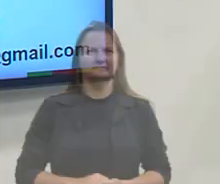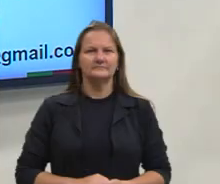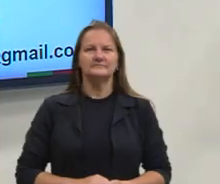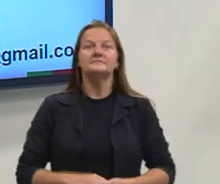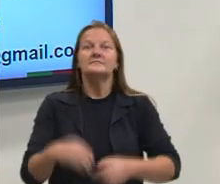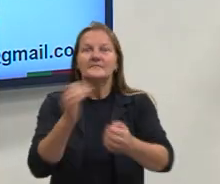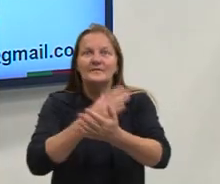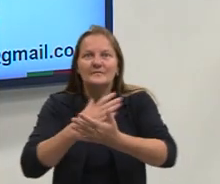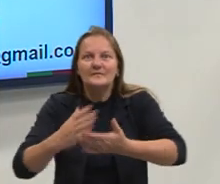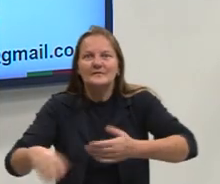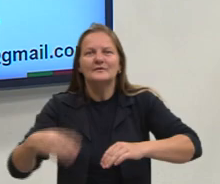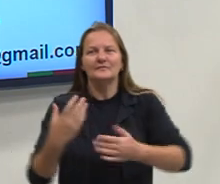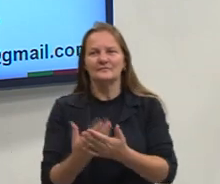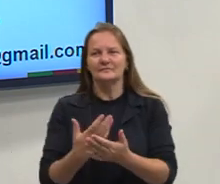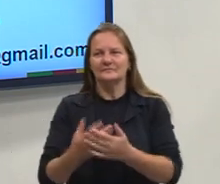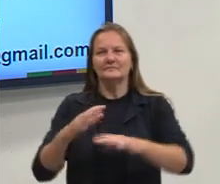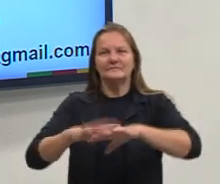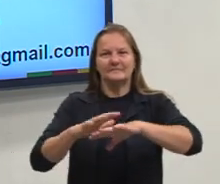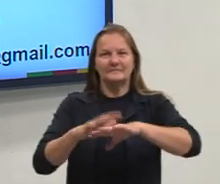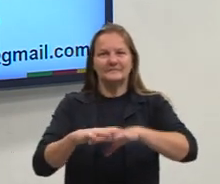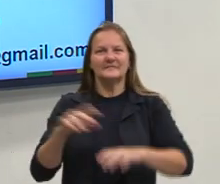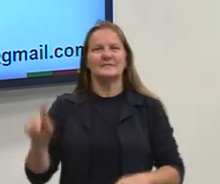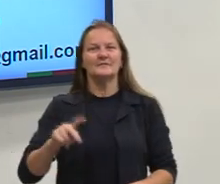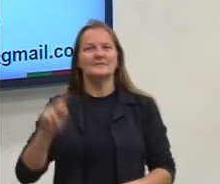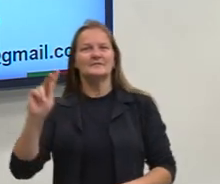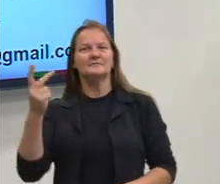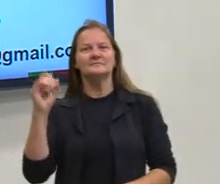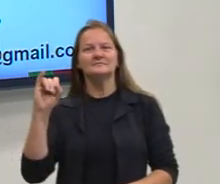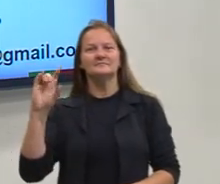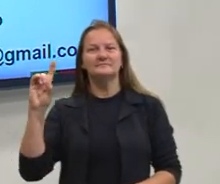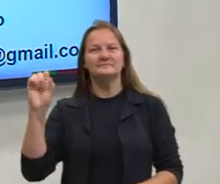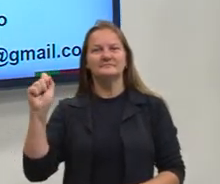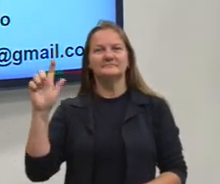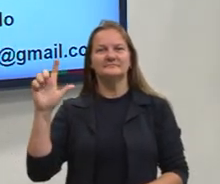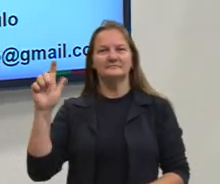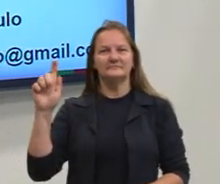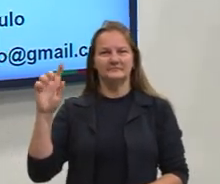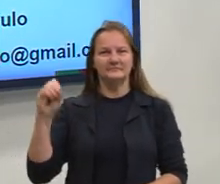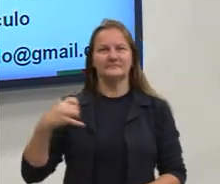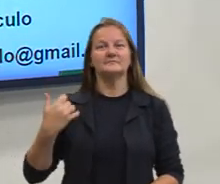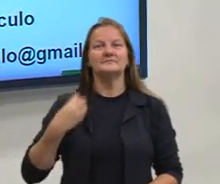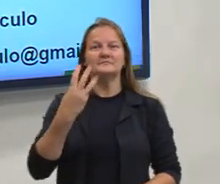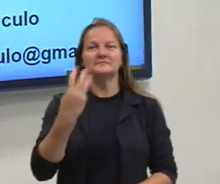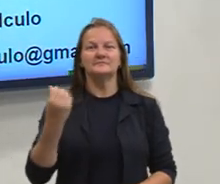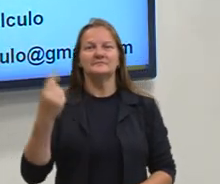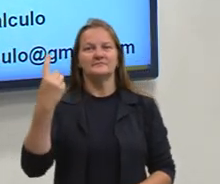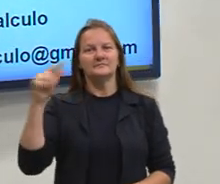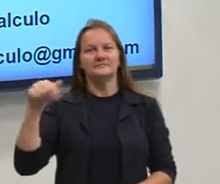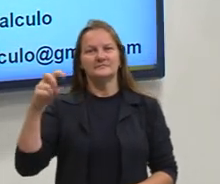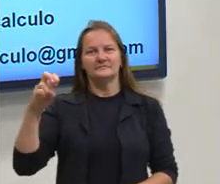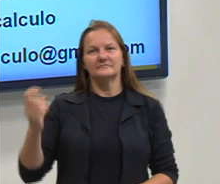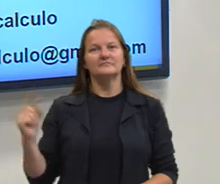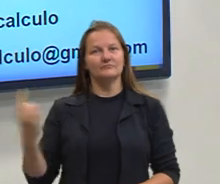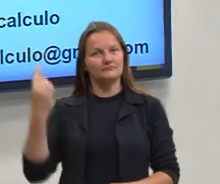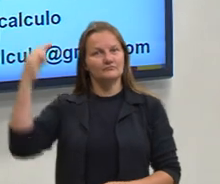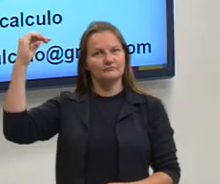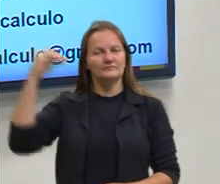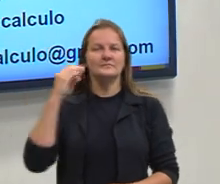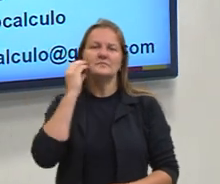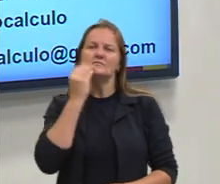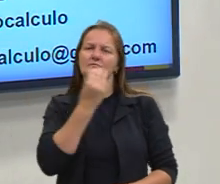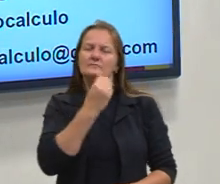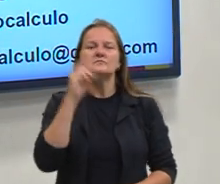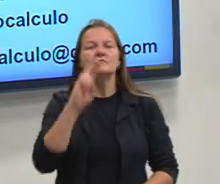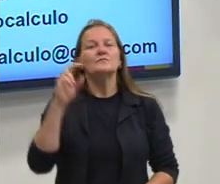tá começando mais uma aula de matemática então eu sou o professor Hidalgo tenho 36 anos 1,75 tenho